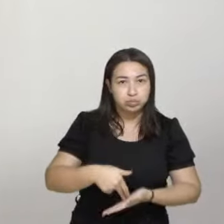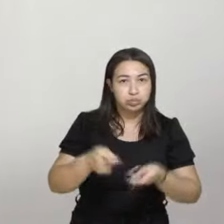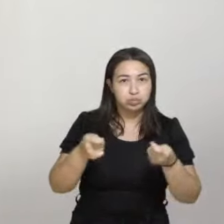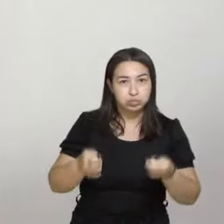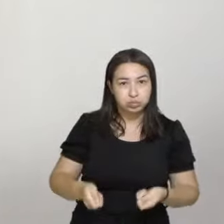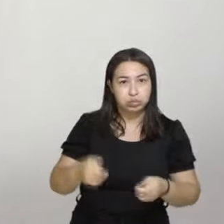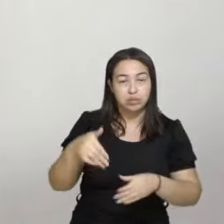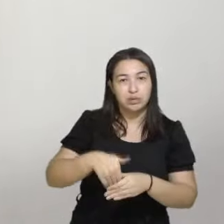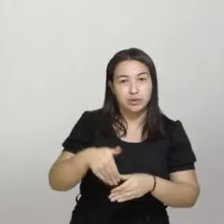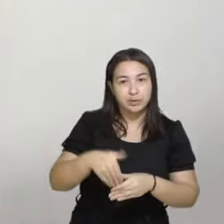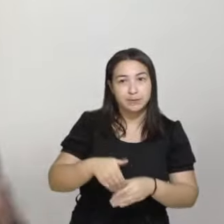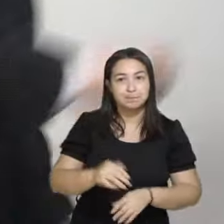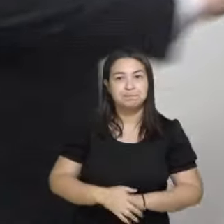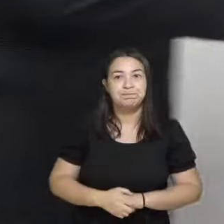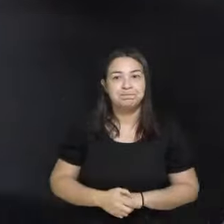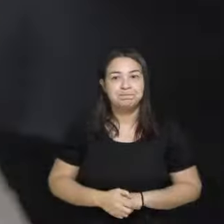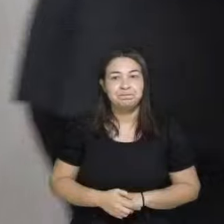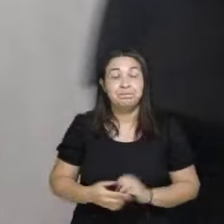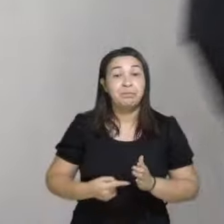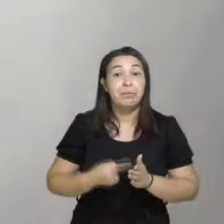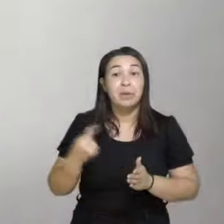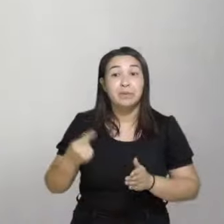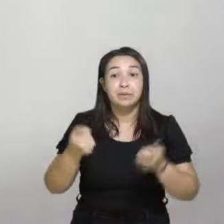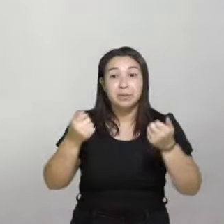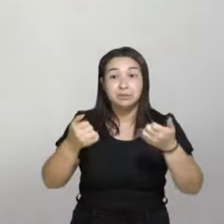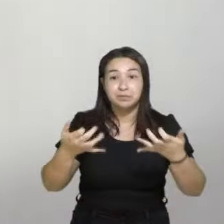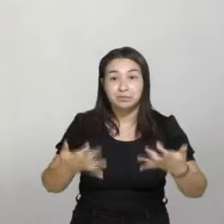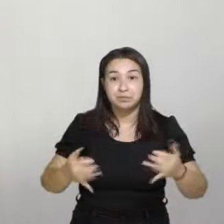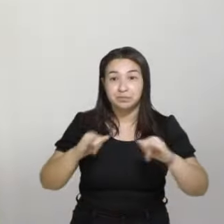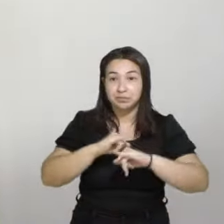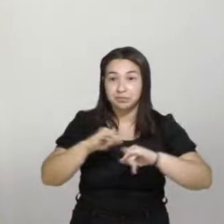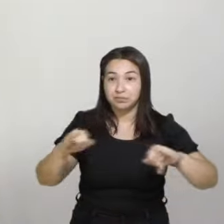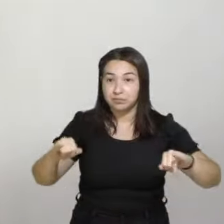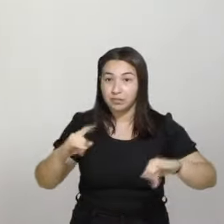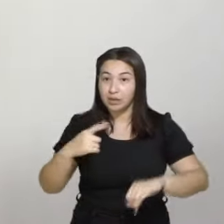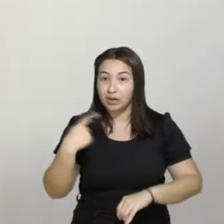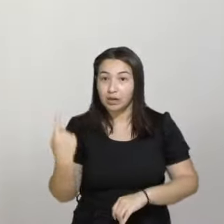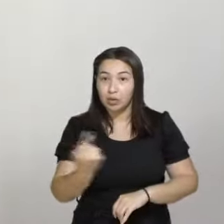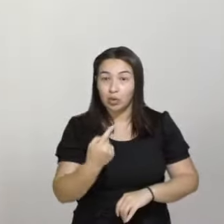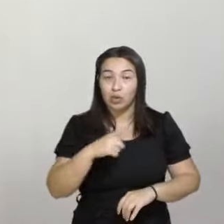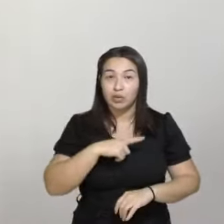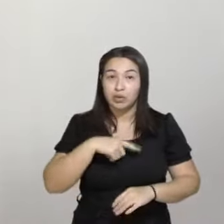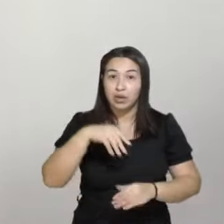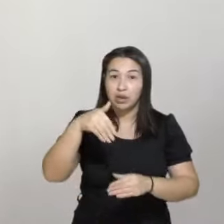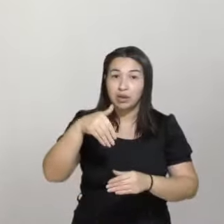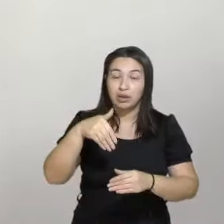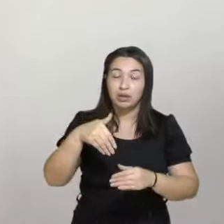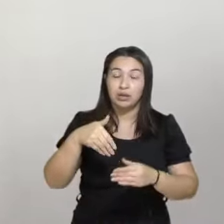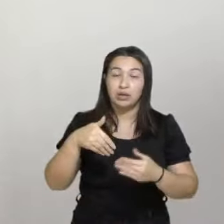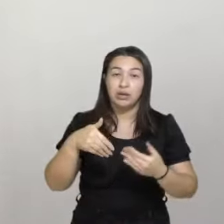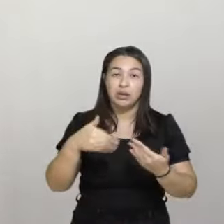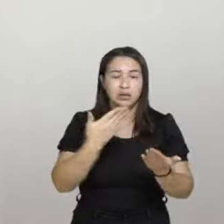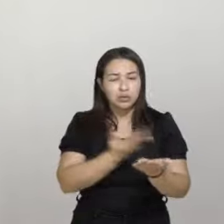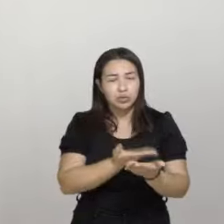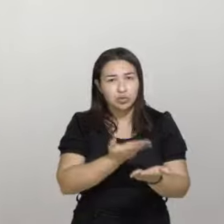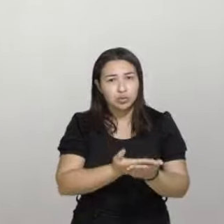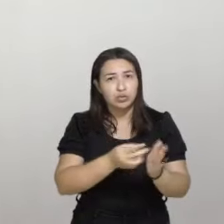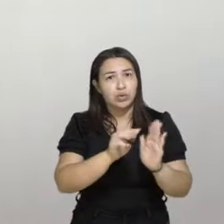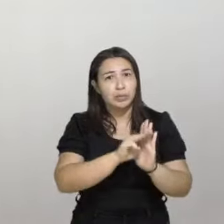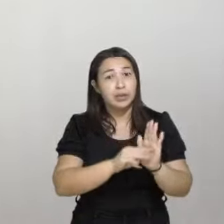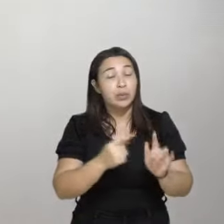votação. Primeiro, eu quero dizer que a gente, nosso mandato estudou a matéria, porque o plano plurianual ele